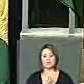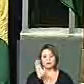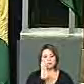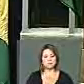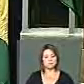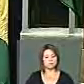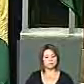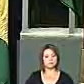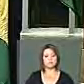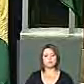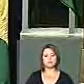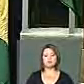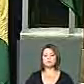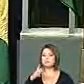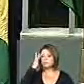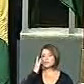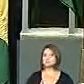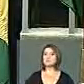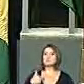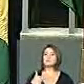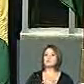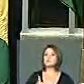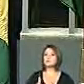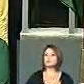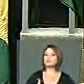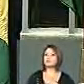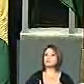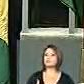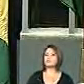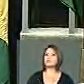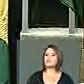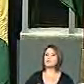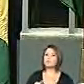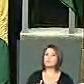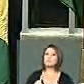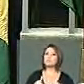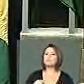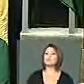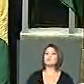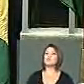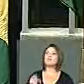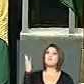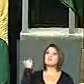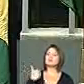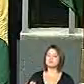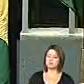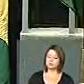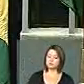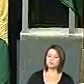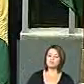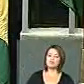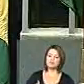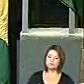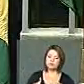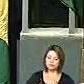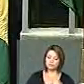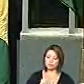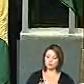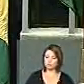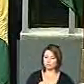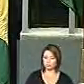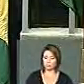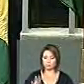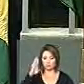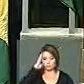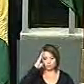Brasil daqueles que enfrentaram, ainda muito jovens, o autoritarismo de Estado, constituído